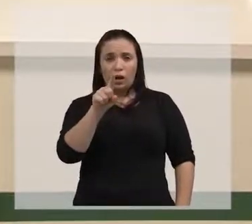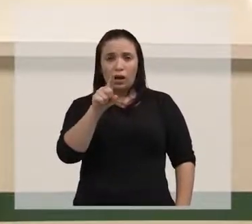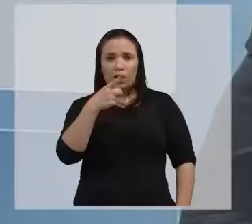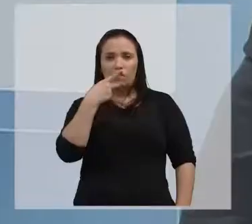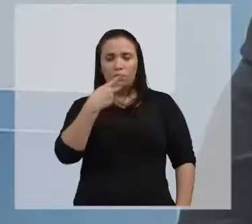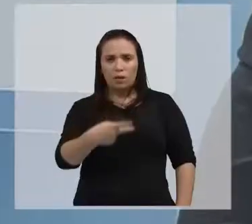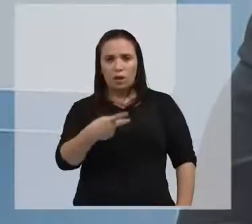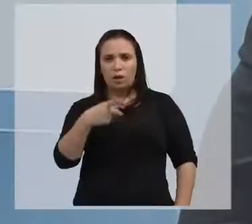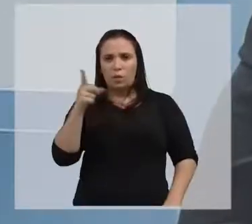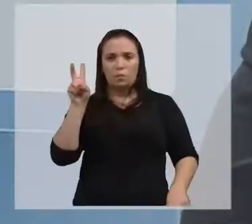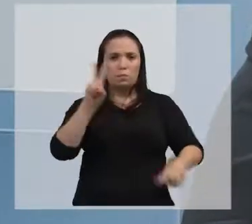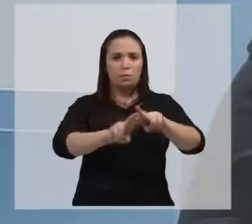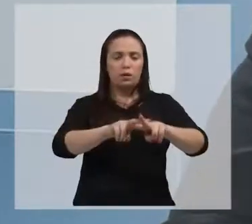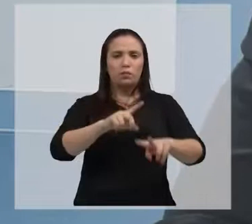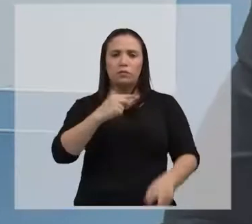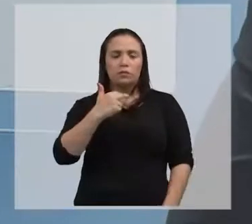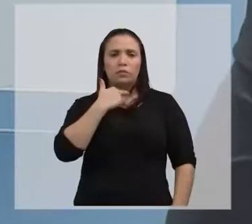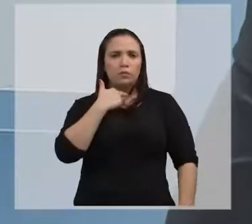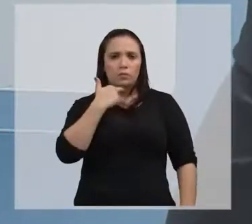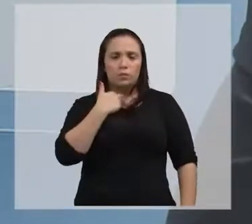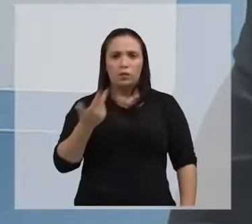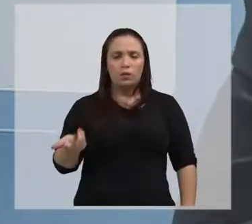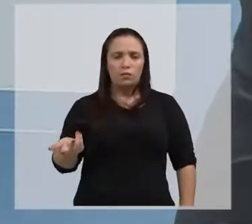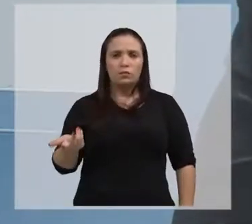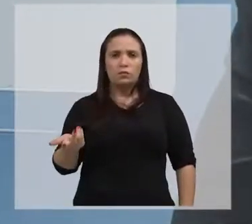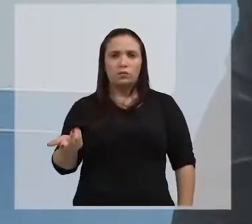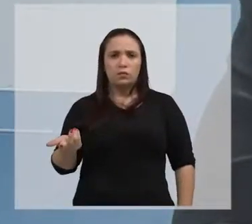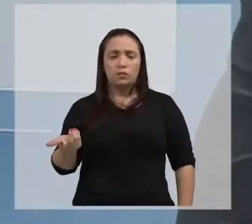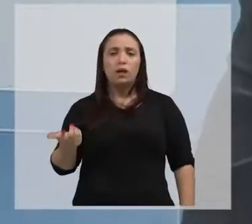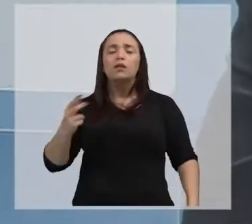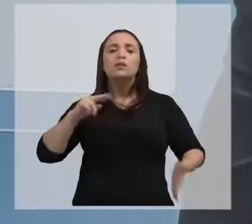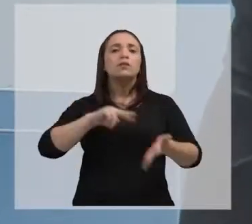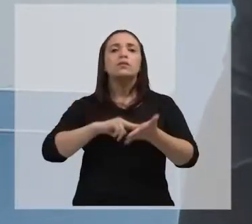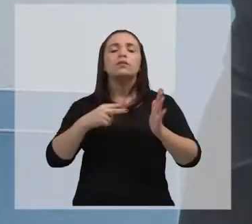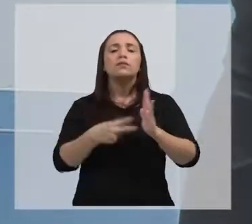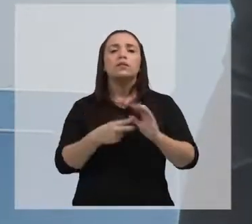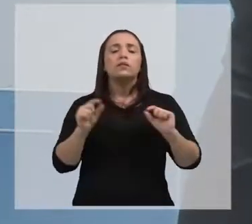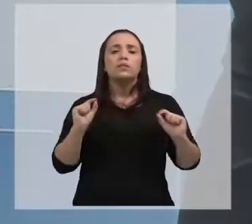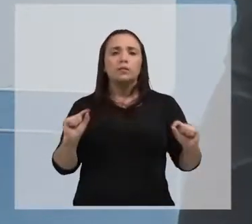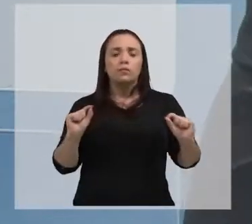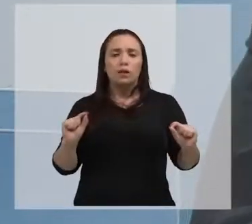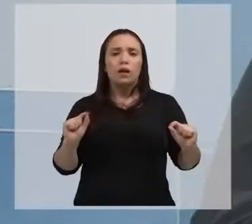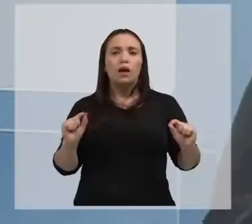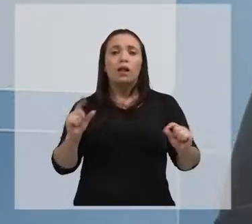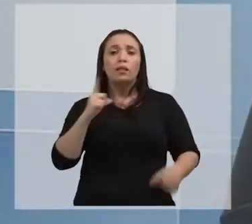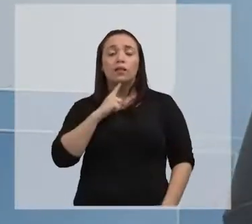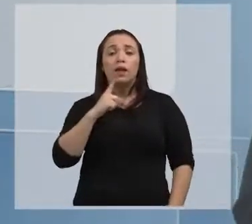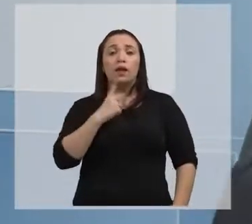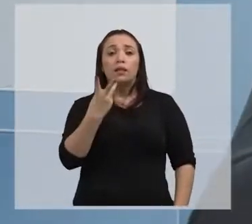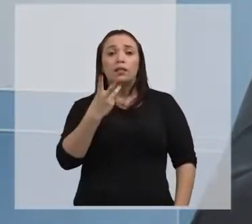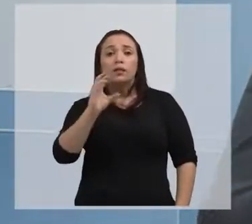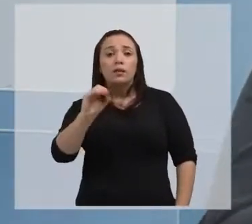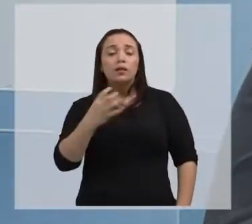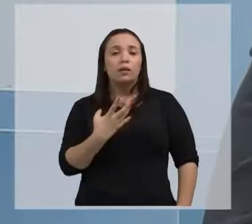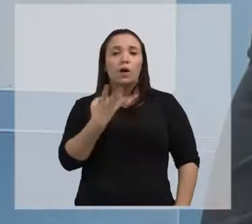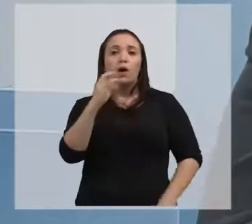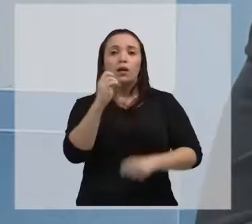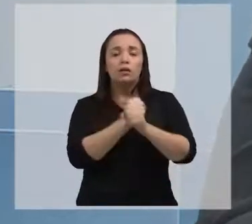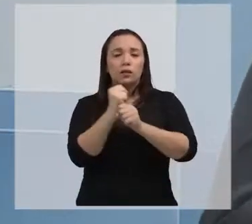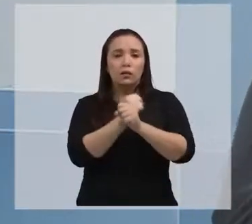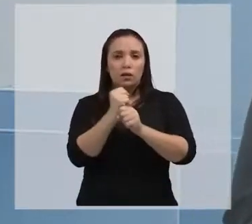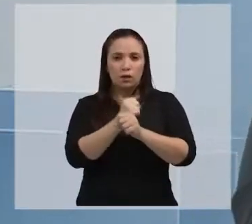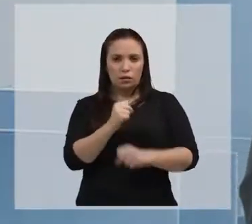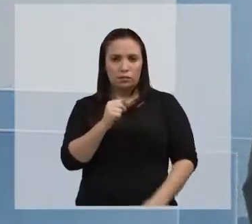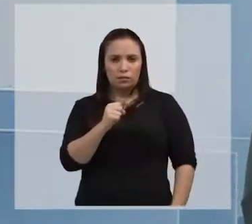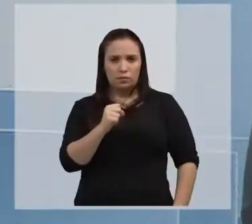não pode ser preso, eles atestam que isso vem acontecendo há 30, 40 anos. Você que é vereador, que